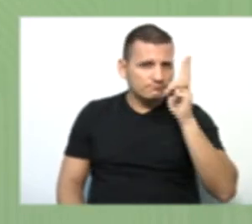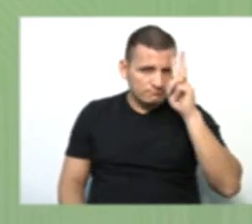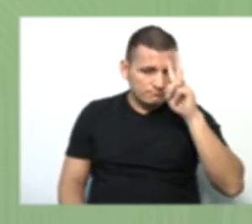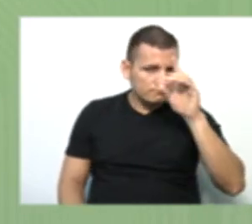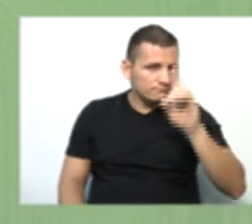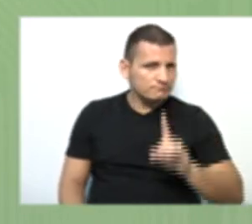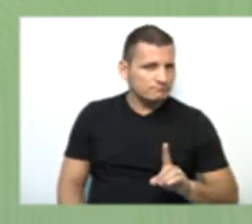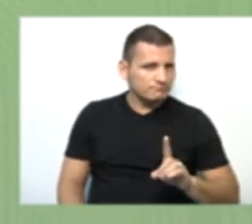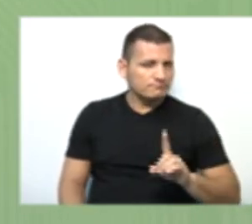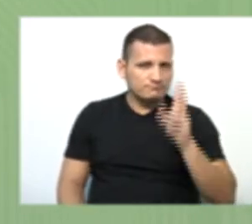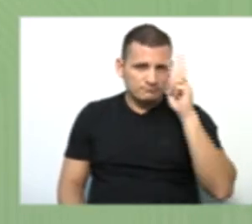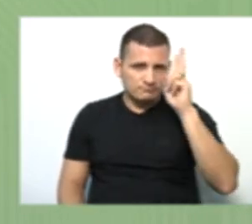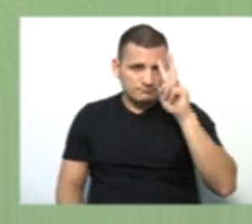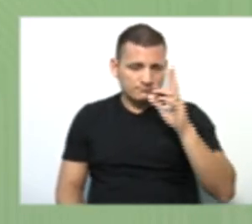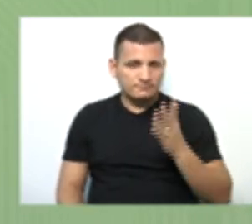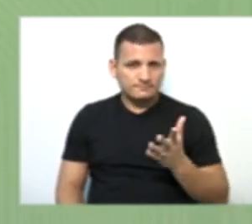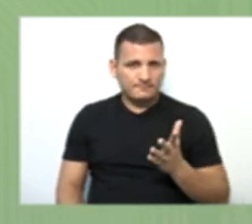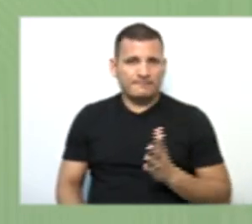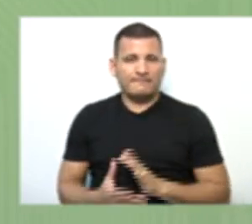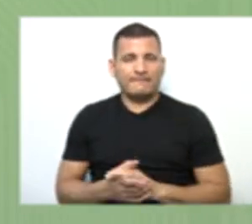ativo? Lembraram?